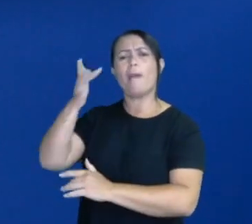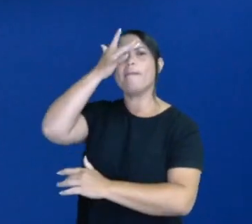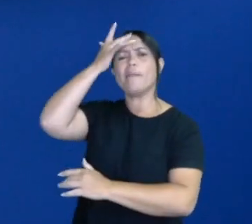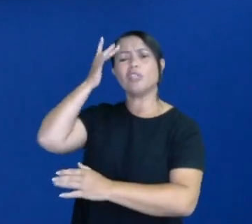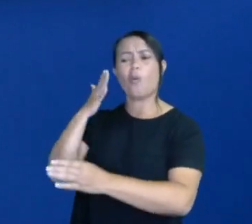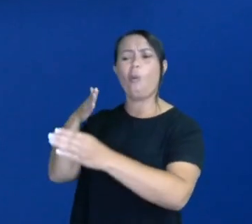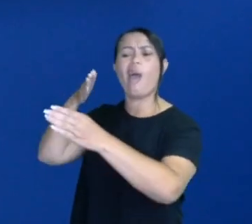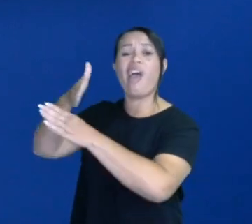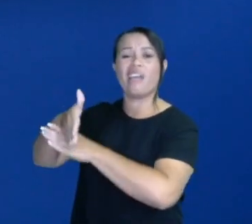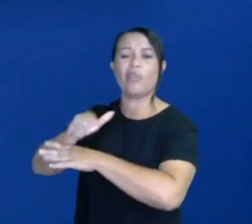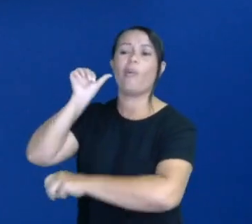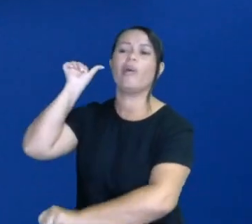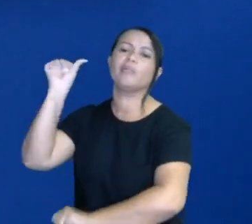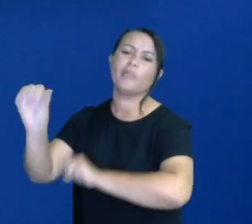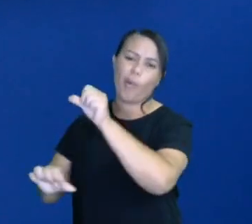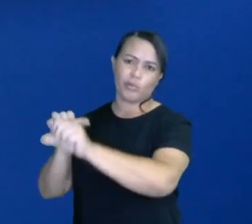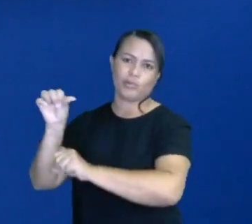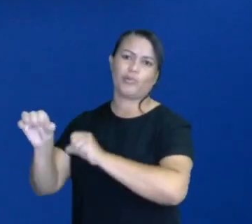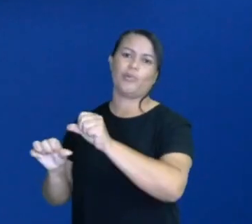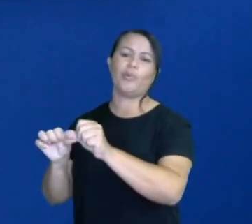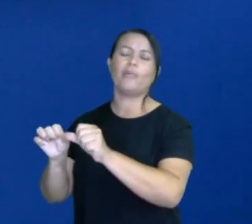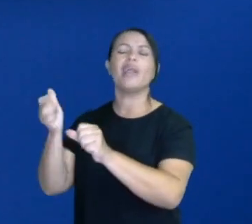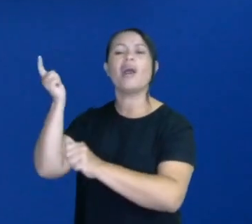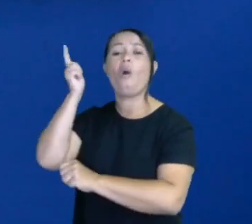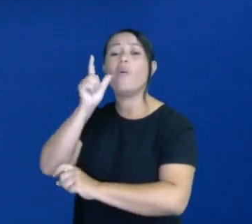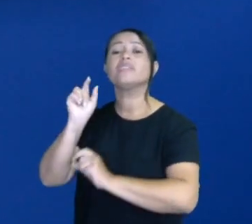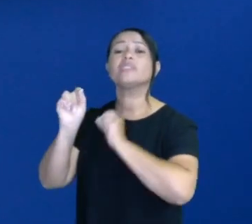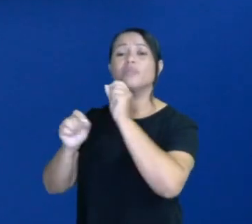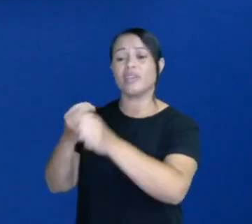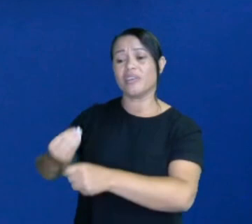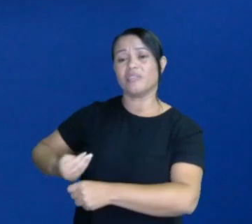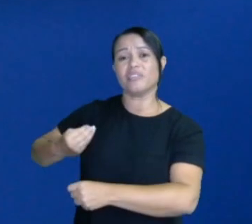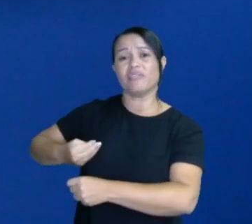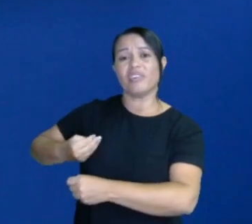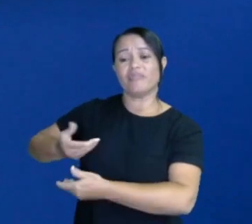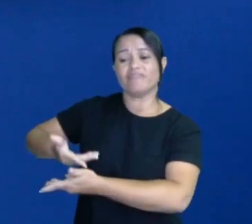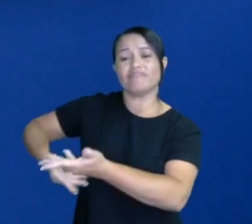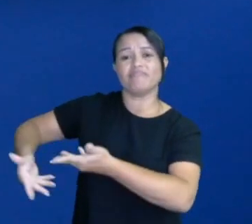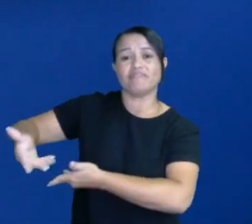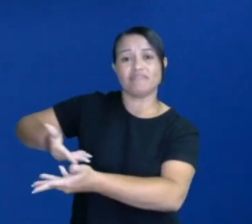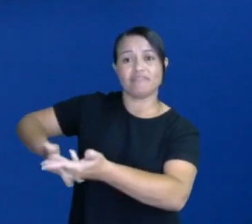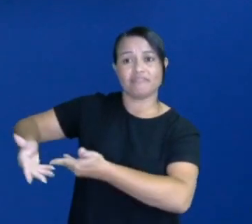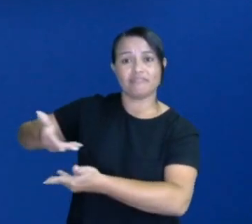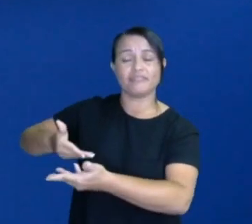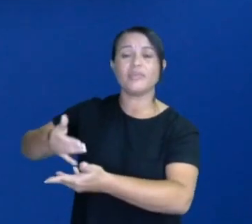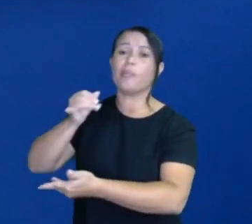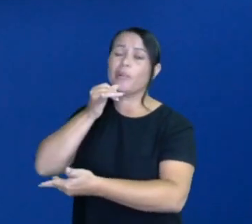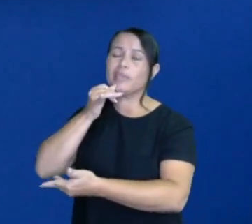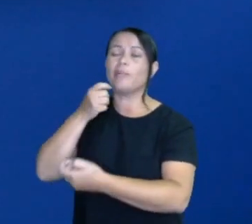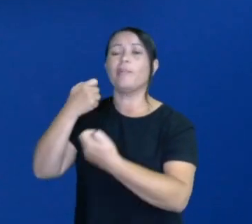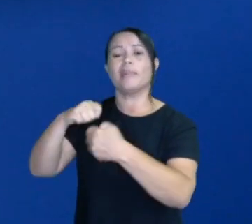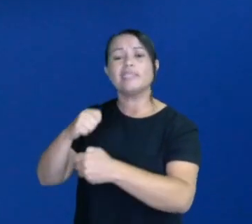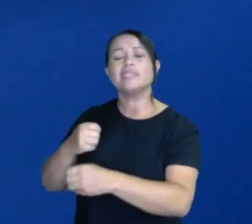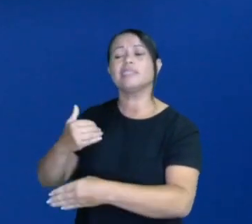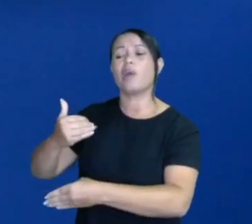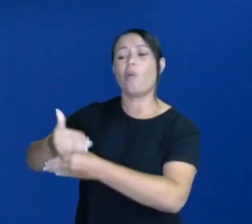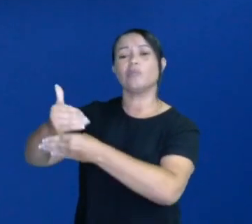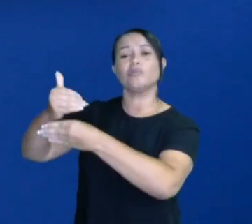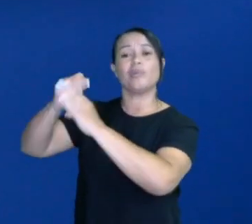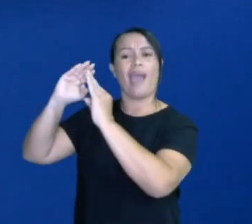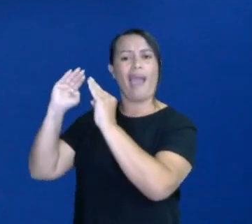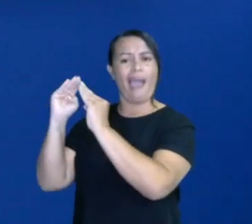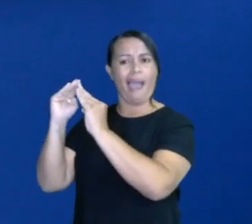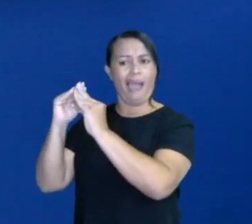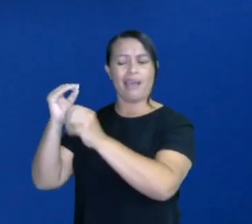humano modifica para que ele consiga conviver com aquele meio. Então, a gente precisa construir uma residência. Então, nossas